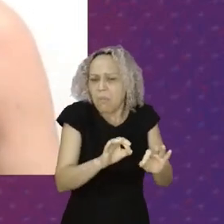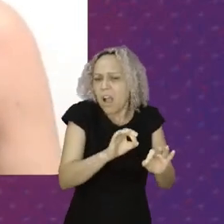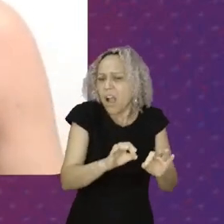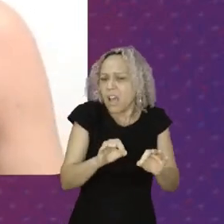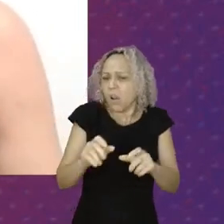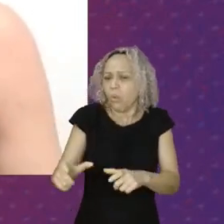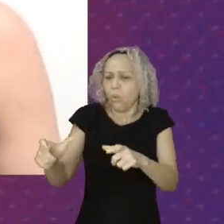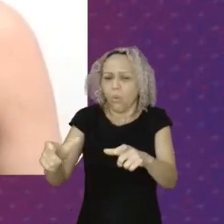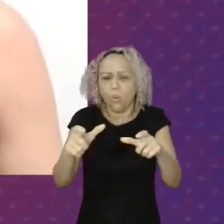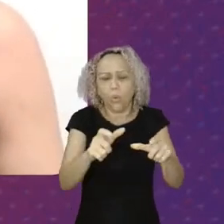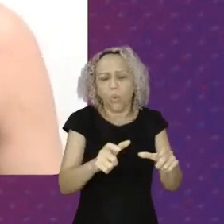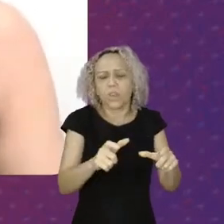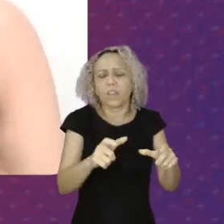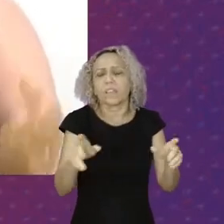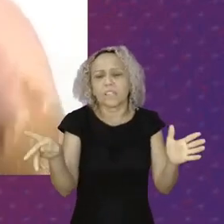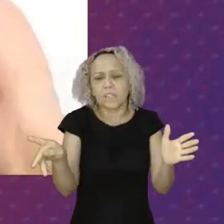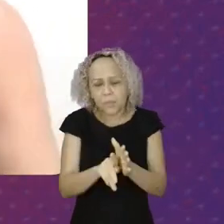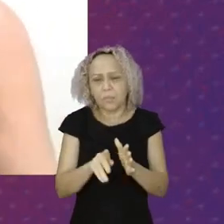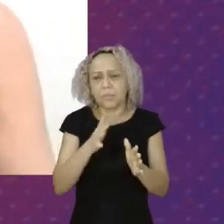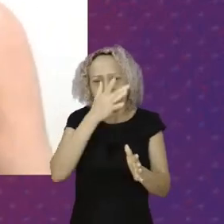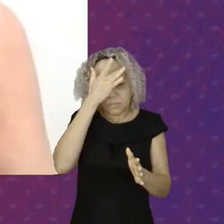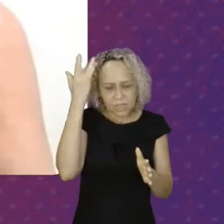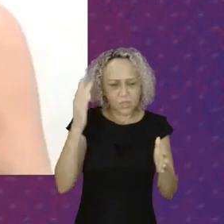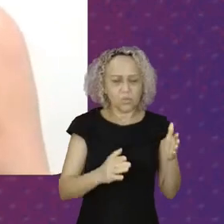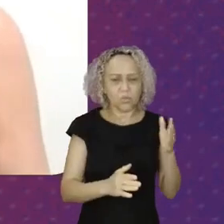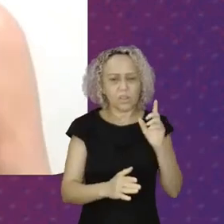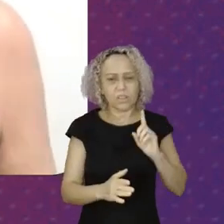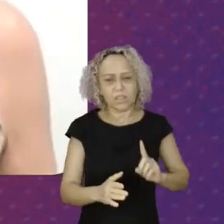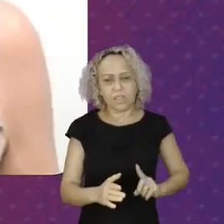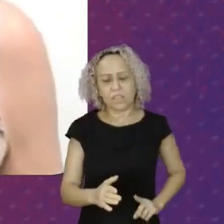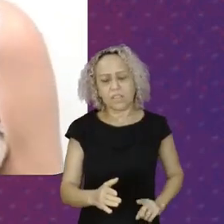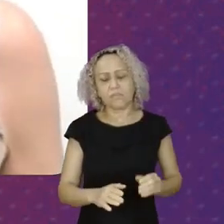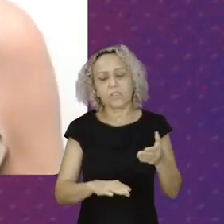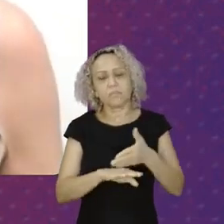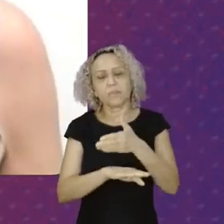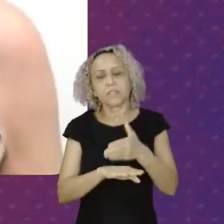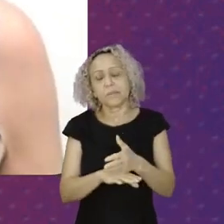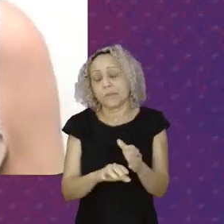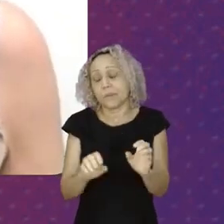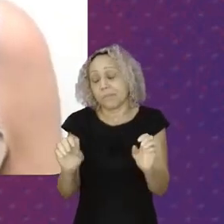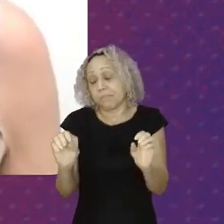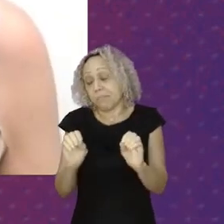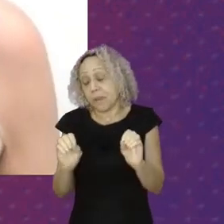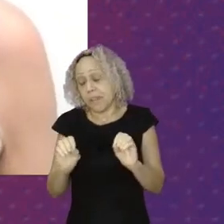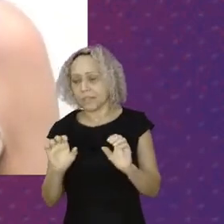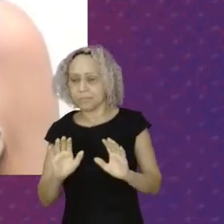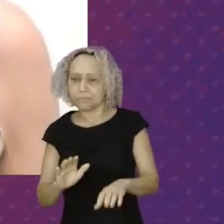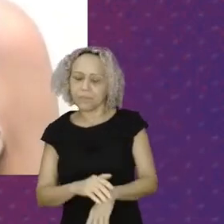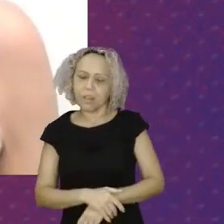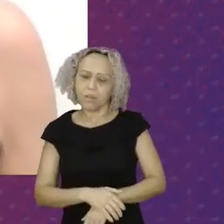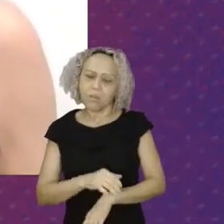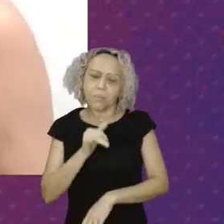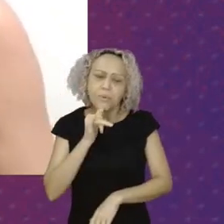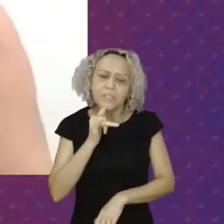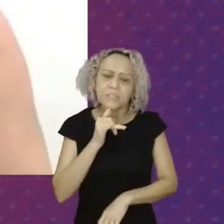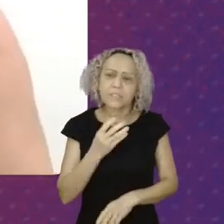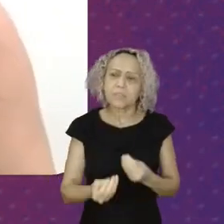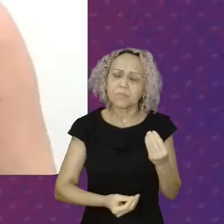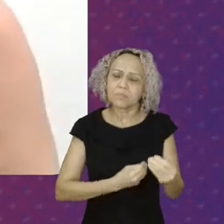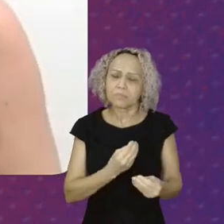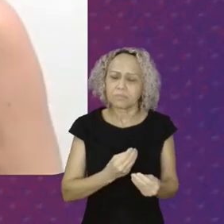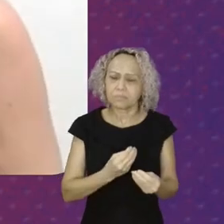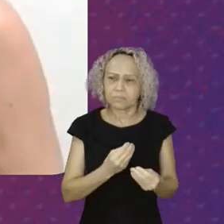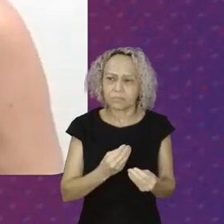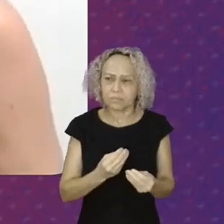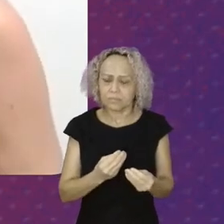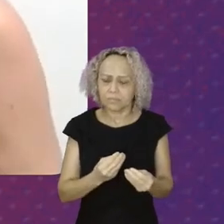valorizada, ou sou resumida à minha condição sensorial, esse é um espaço